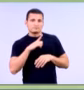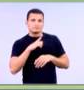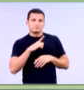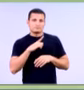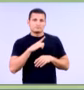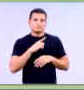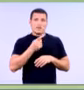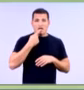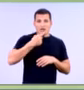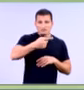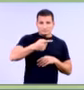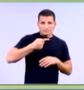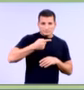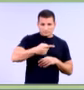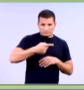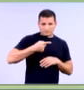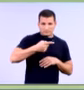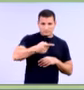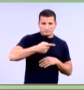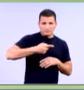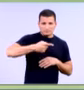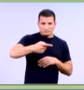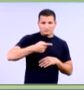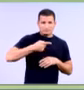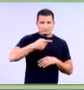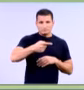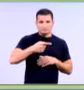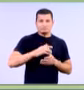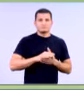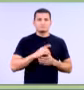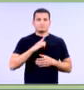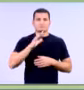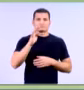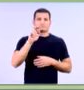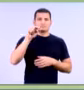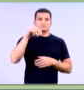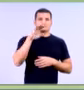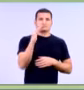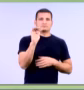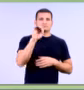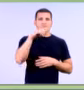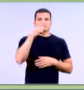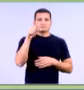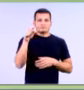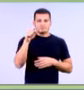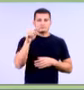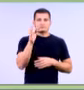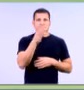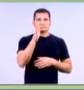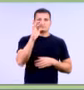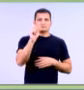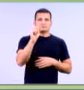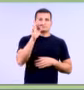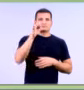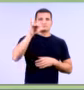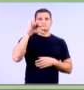tem o canal sendo evidenciado, nós temos a função fática.